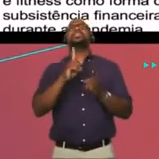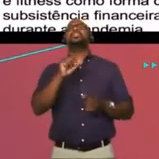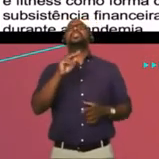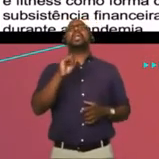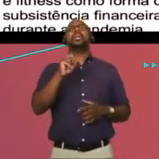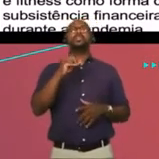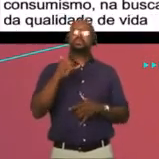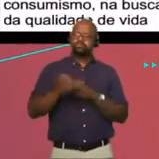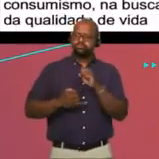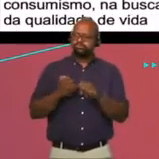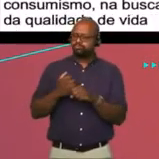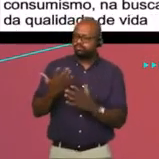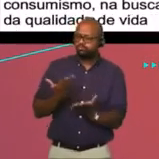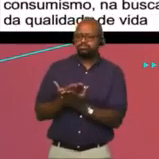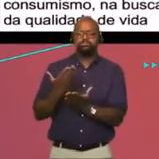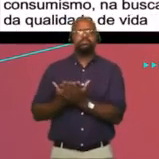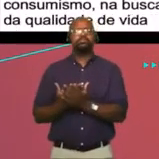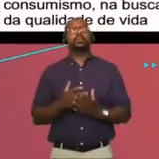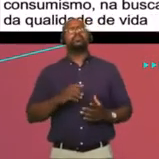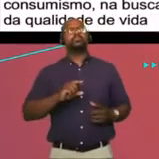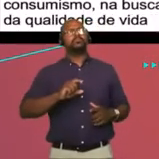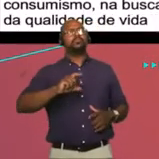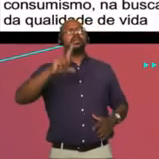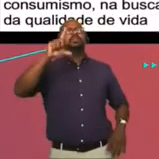que está crescendo muito